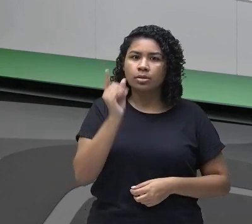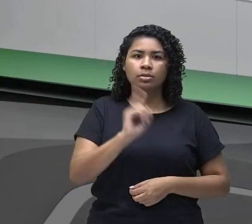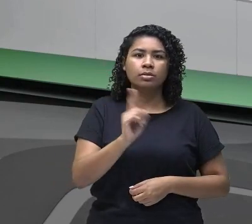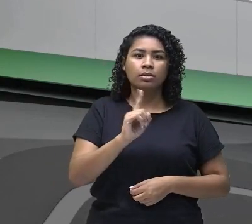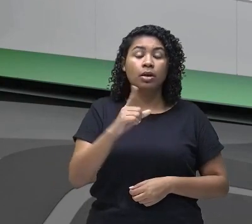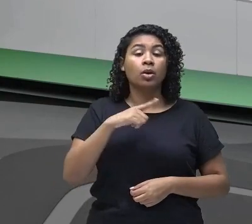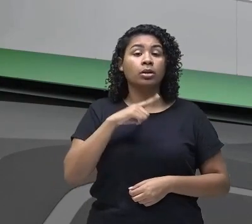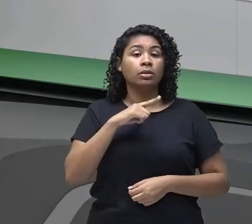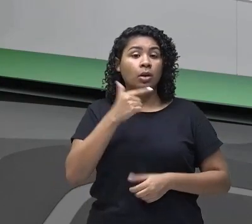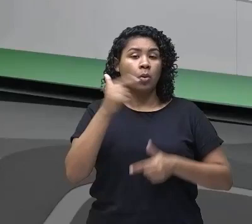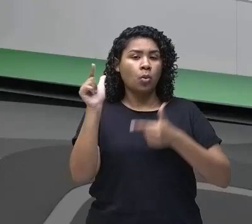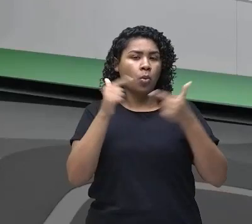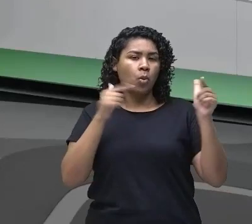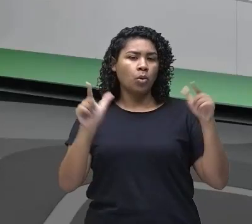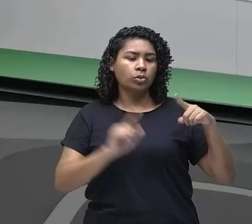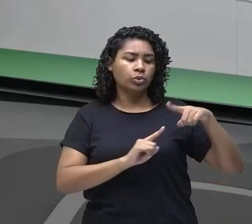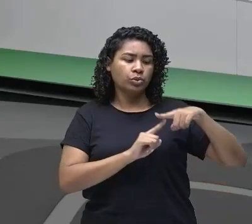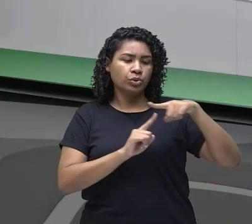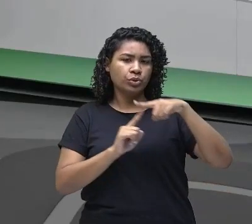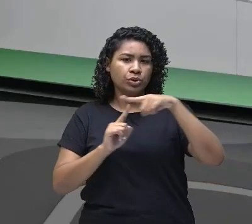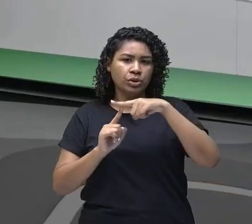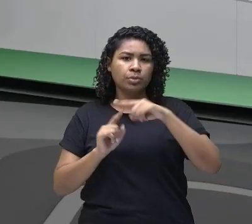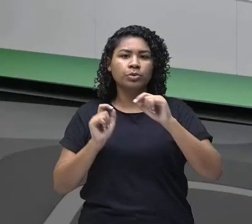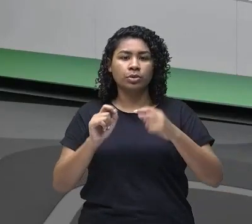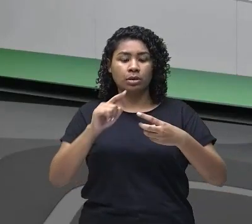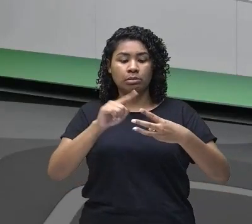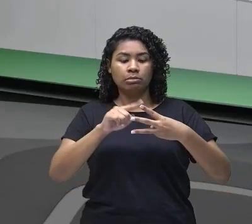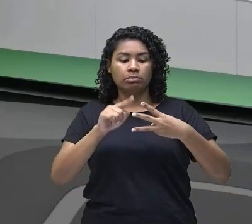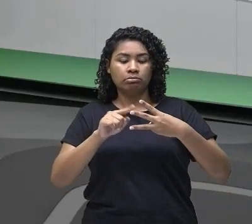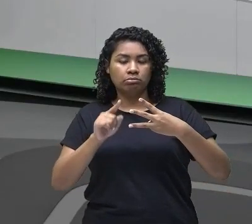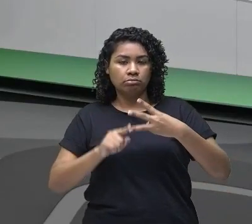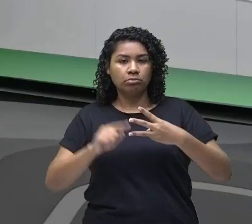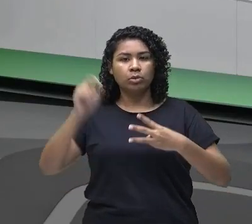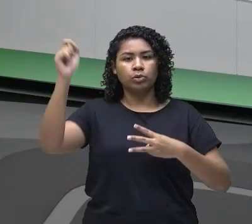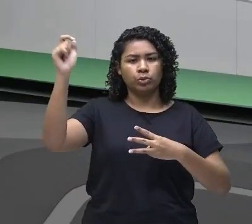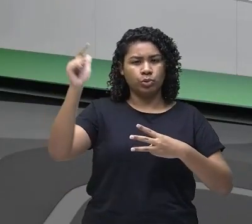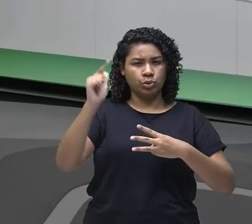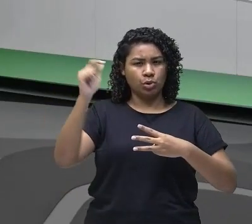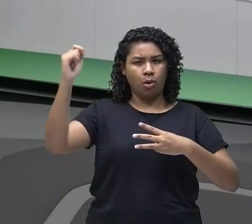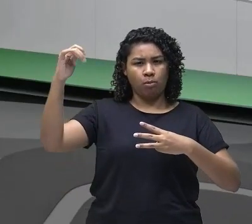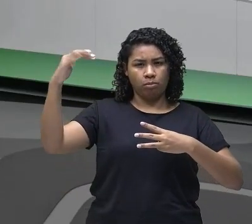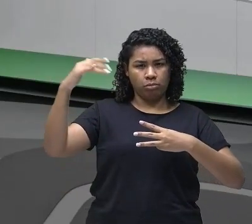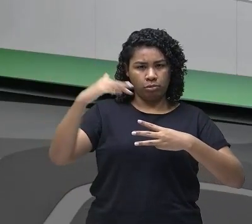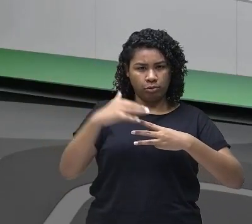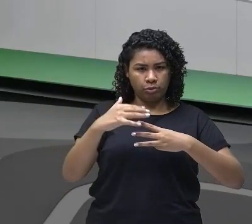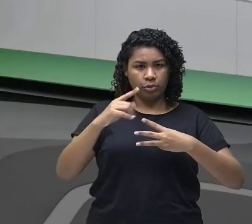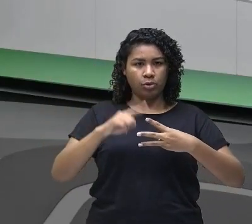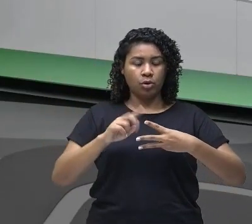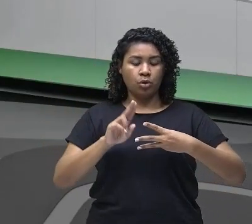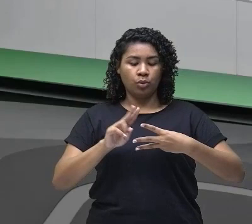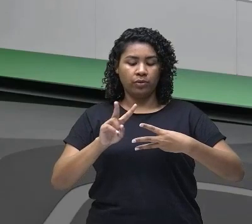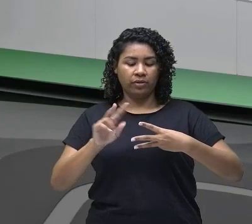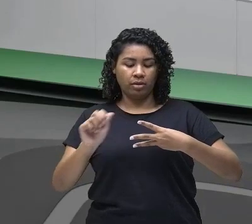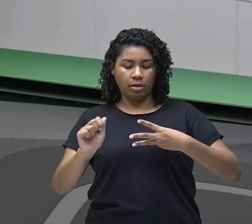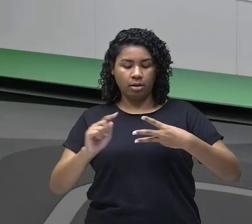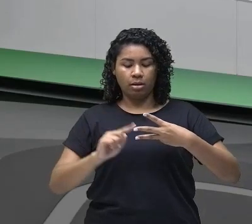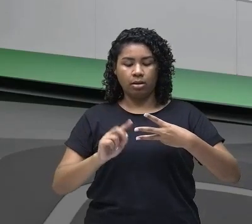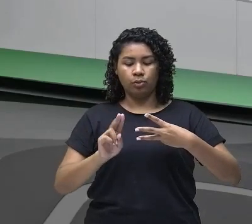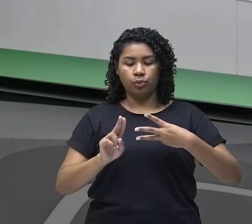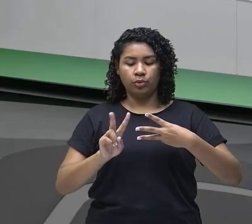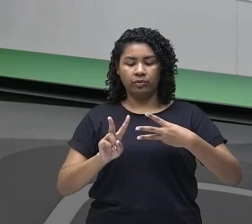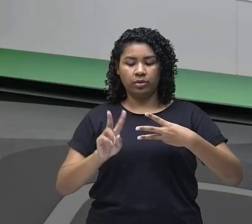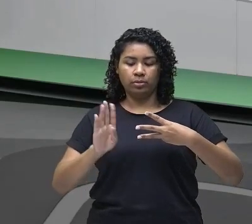outros tipos que existem os 3 tipos de raios ultravioletas, UVA, UVB e